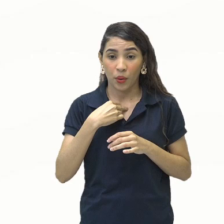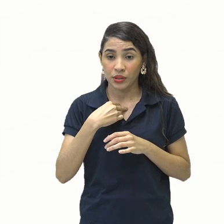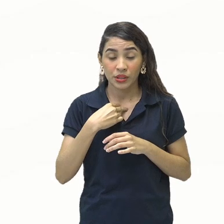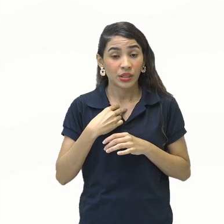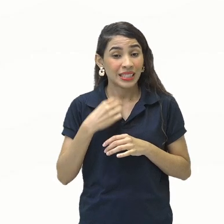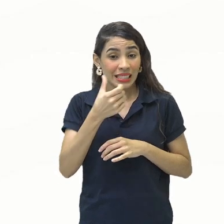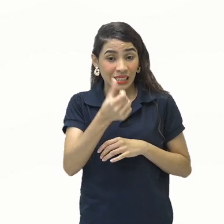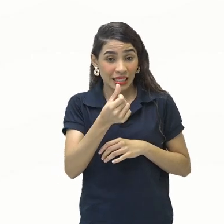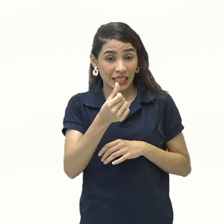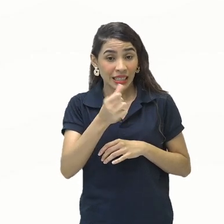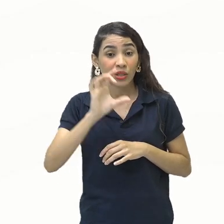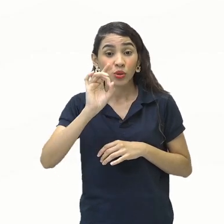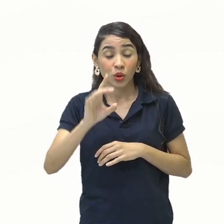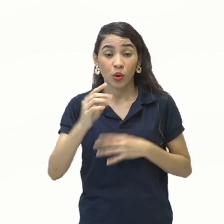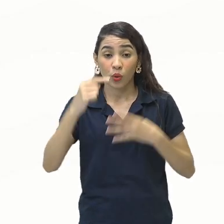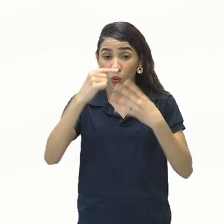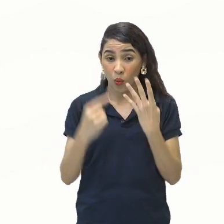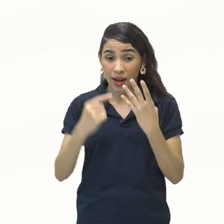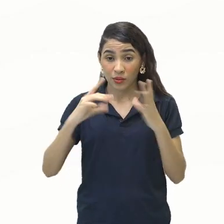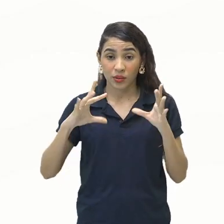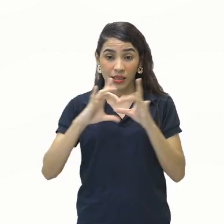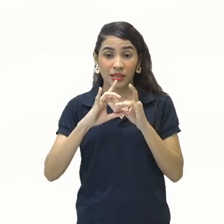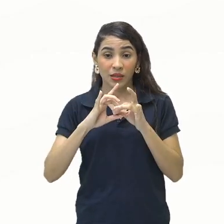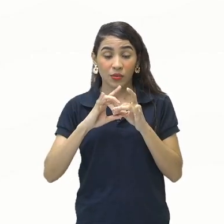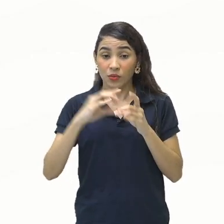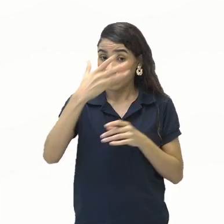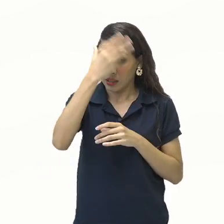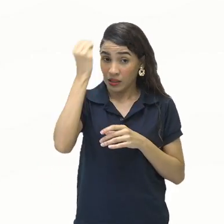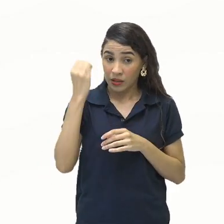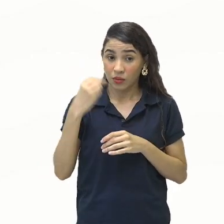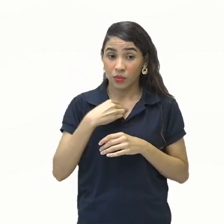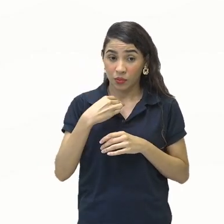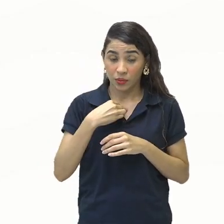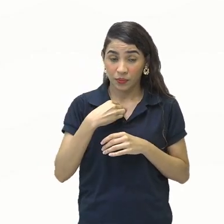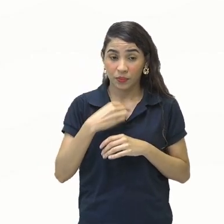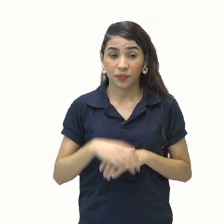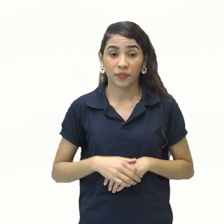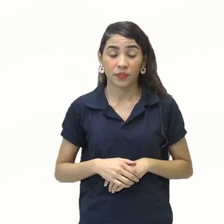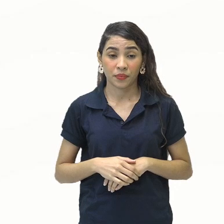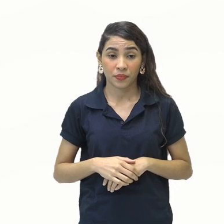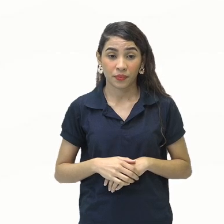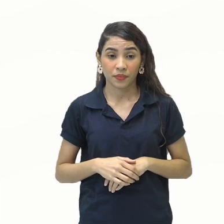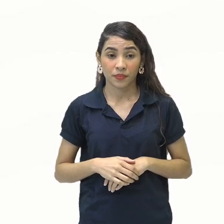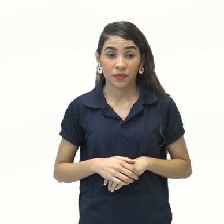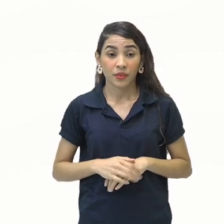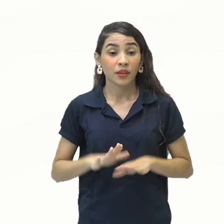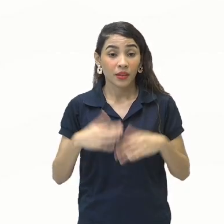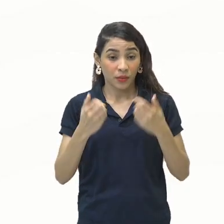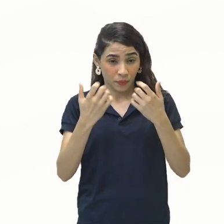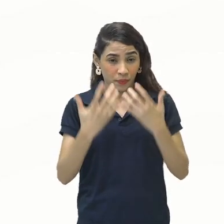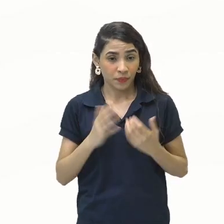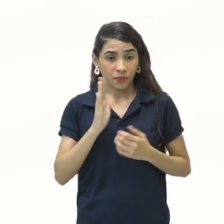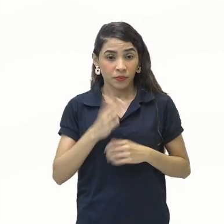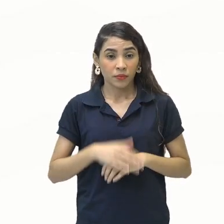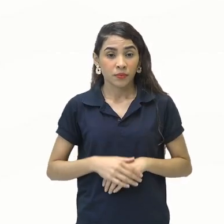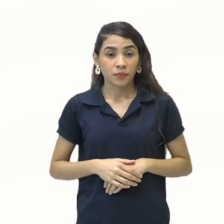só pode fazer 4. Não esquece disso, tá? Beleza. Então, dito isso,